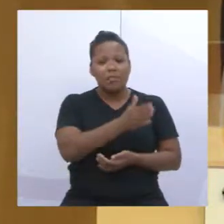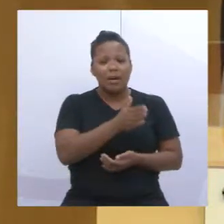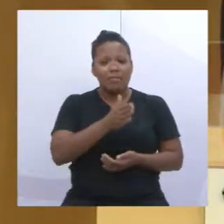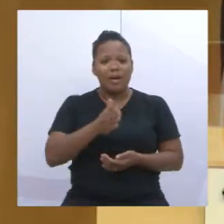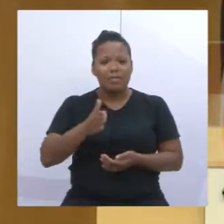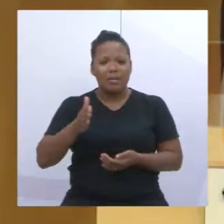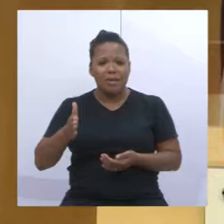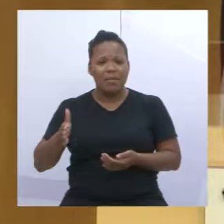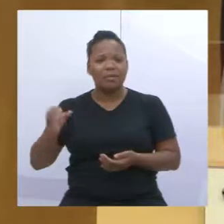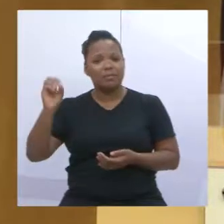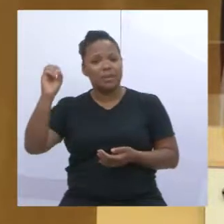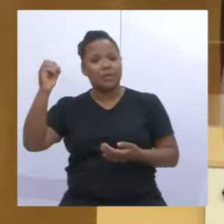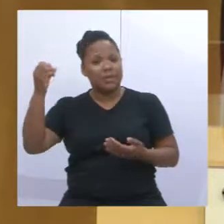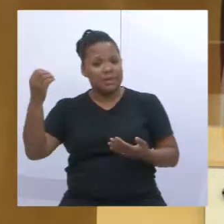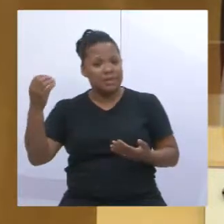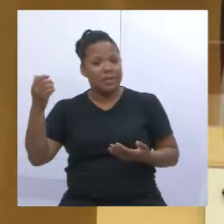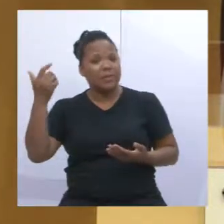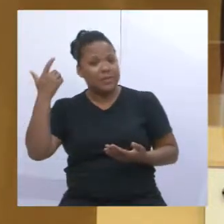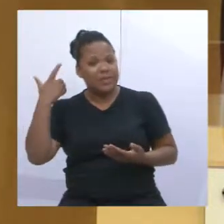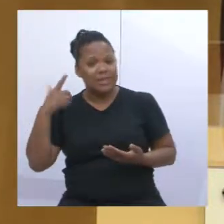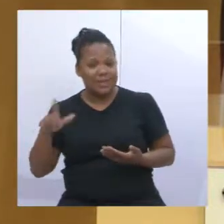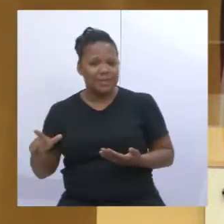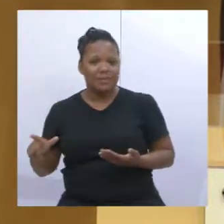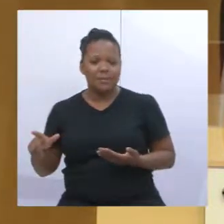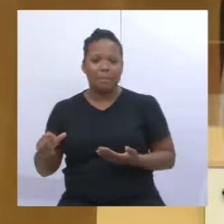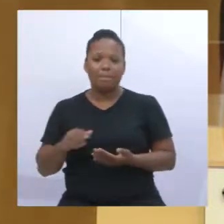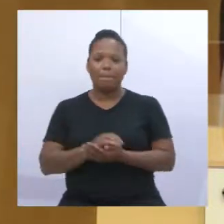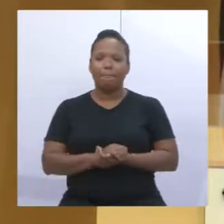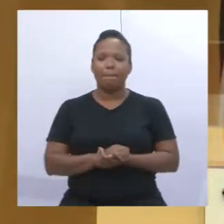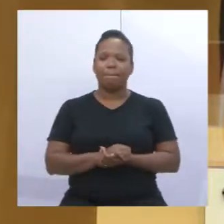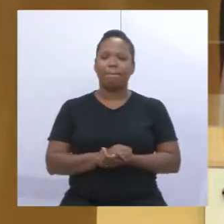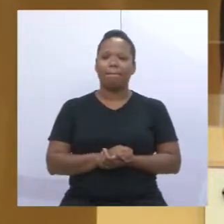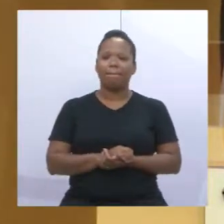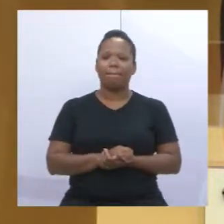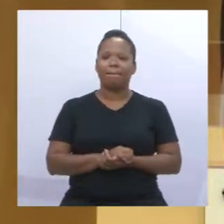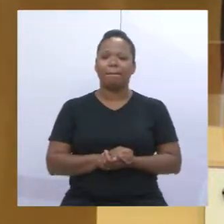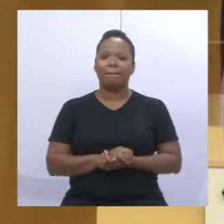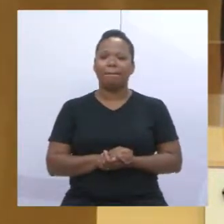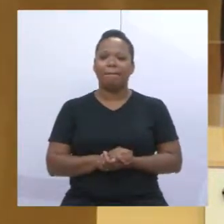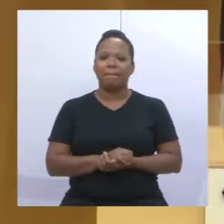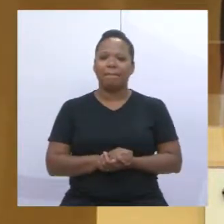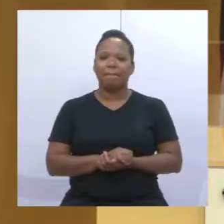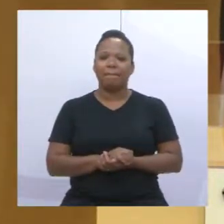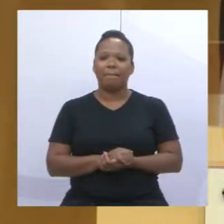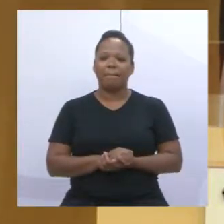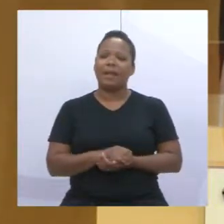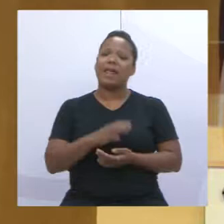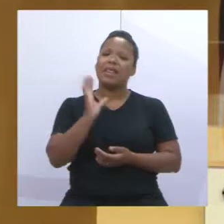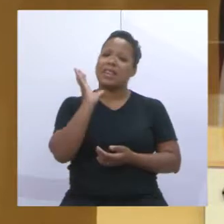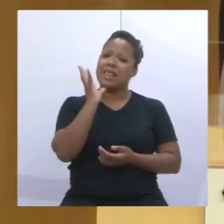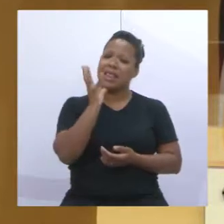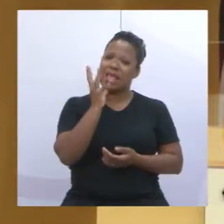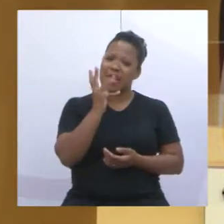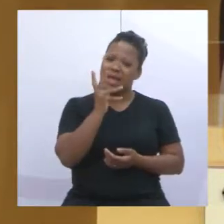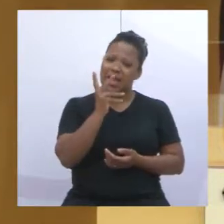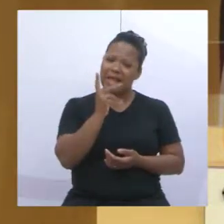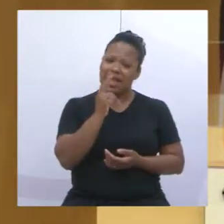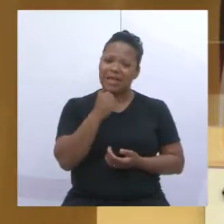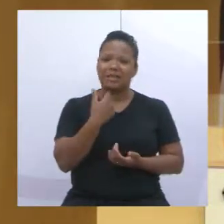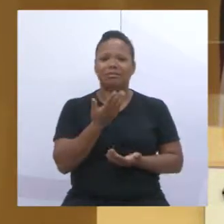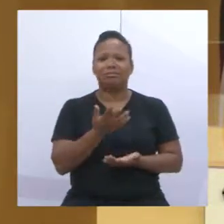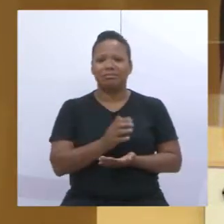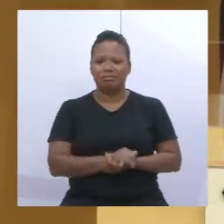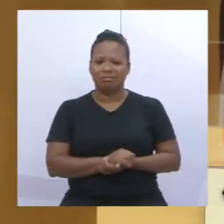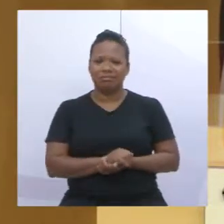trâmite de quem segue todos os passos pela rede pública de saúde. É demorado, é burocrático